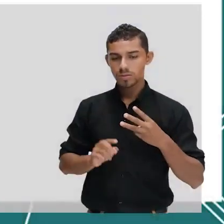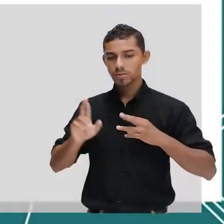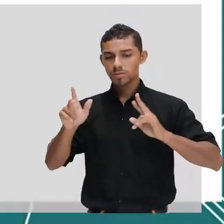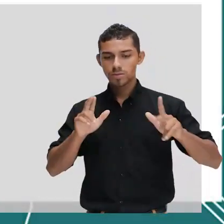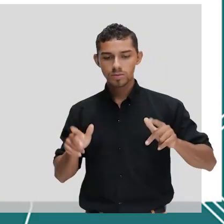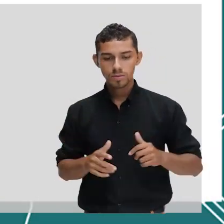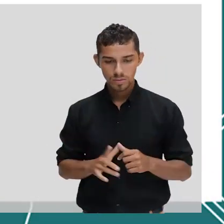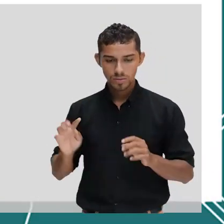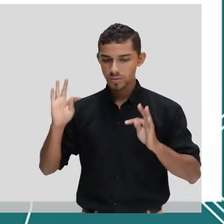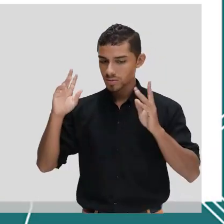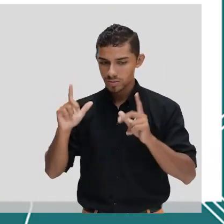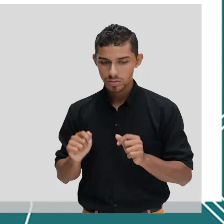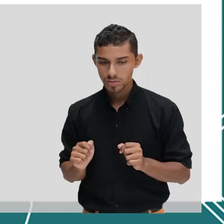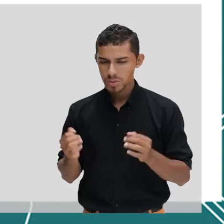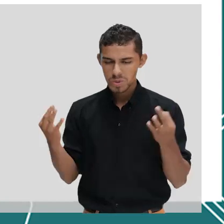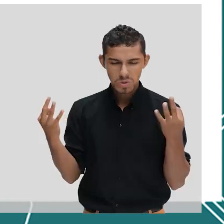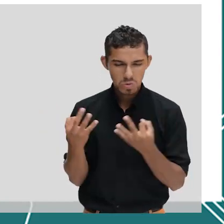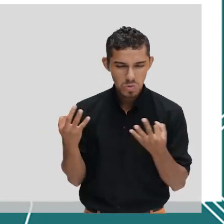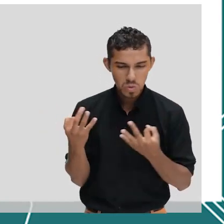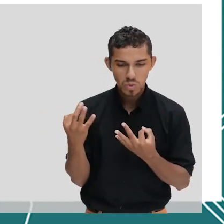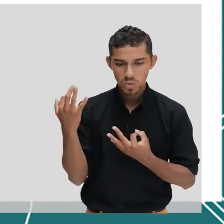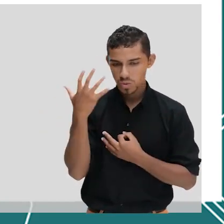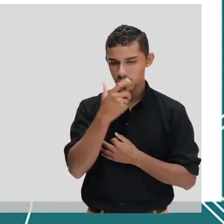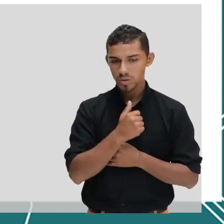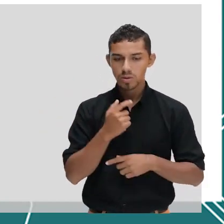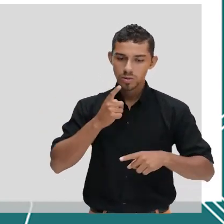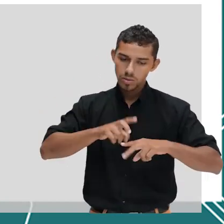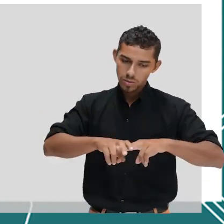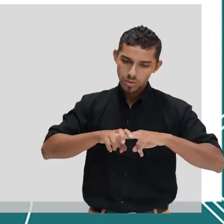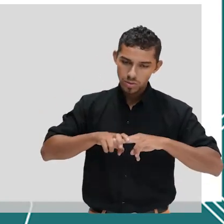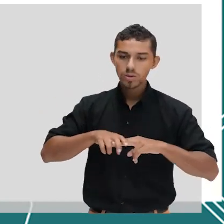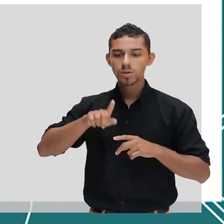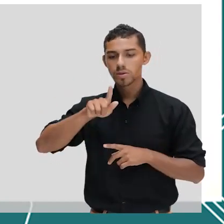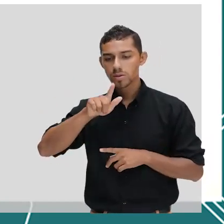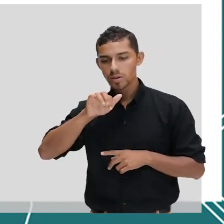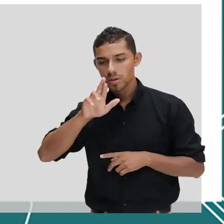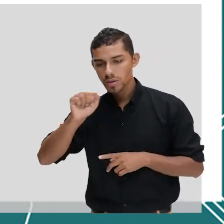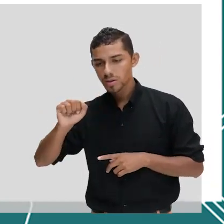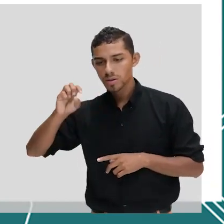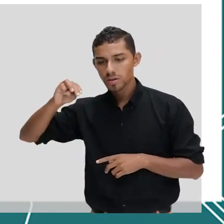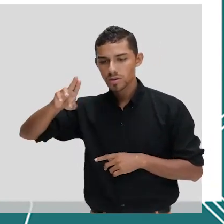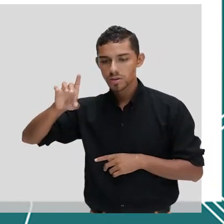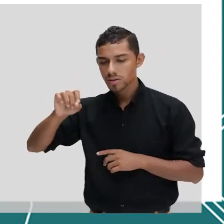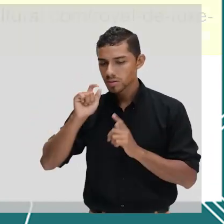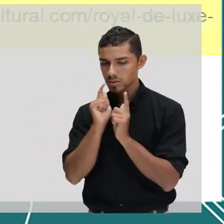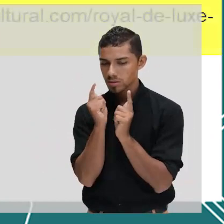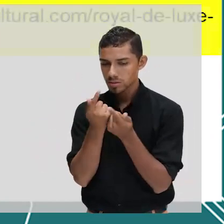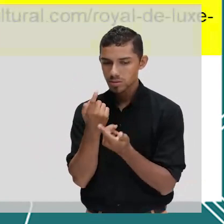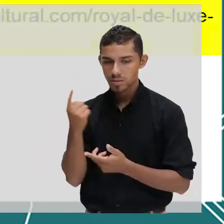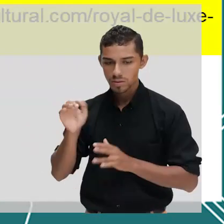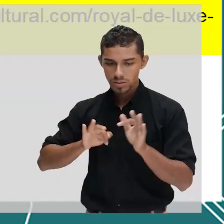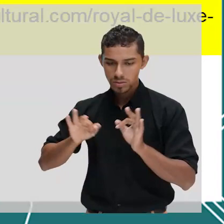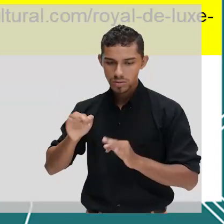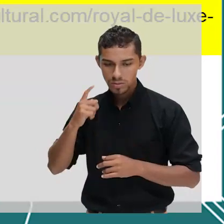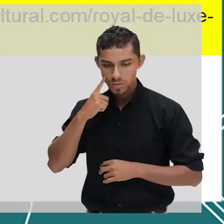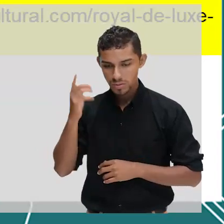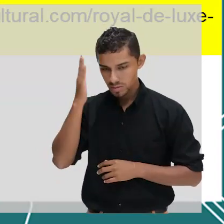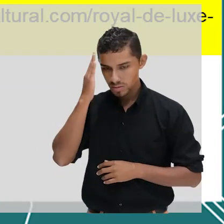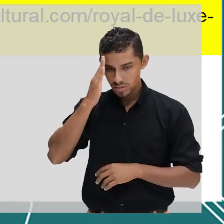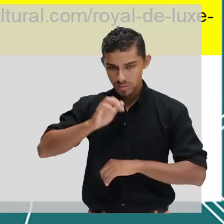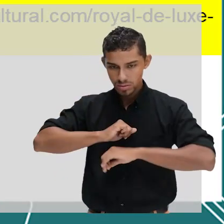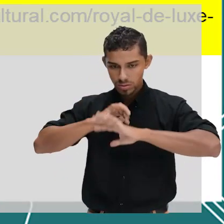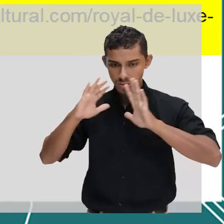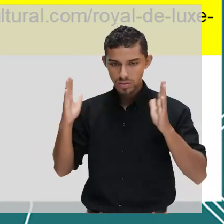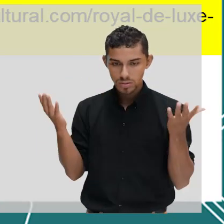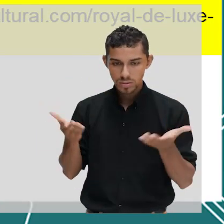e todas elas com uma perfeição fantástica. Por isso que o Juramundo precisa de um trabalho mais elaborado para a gente entender. Bom,